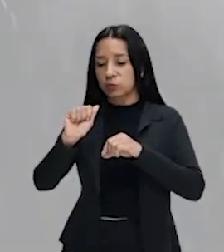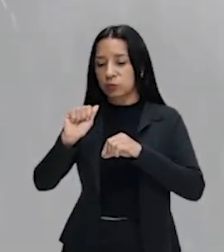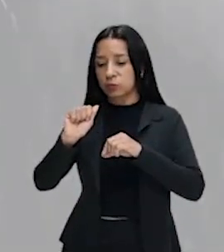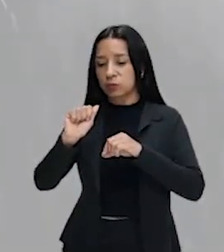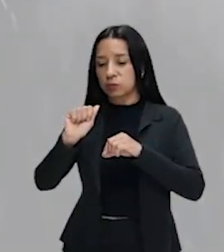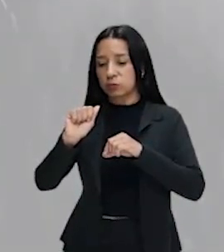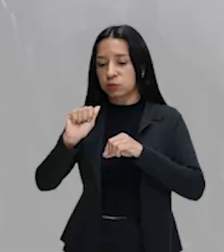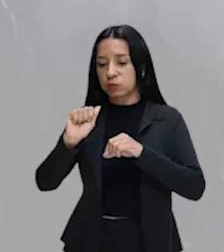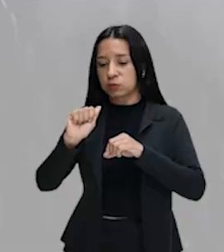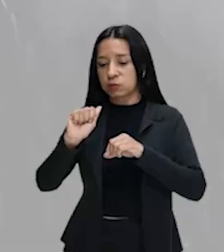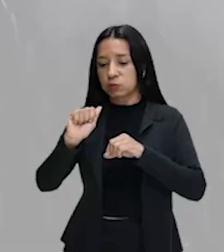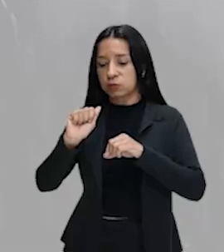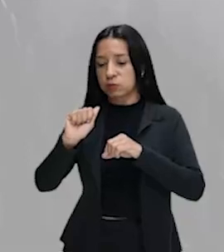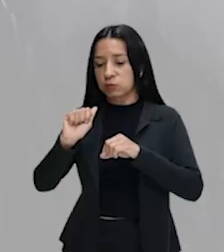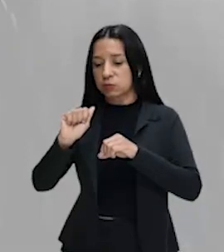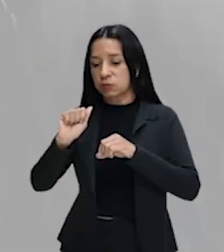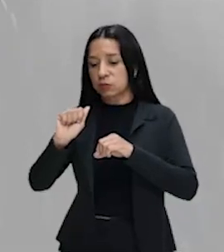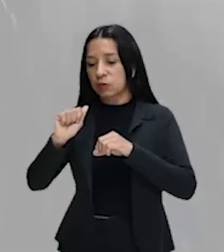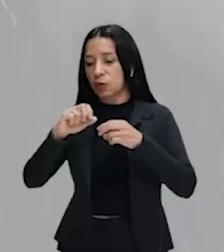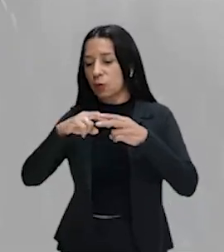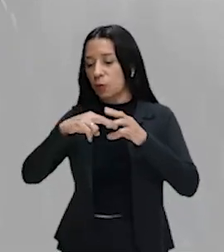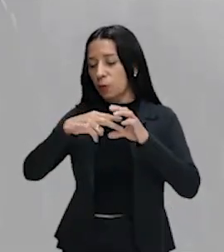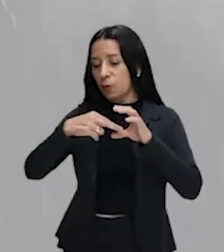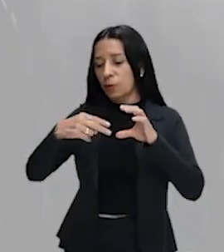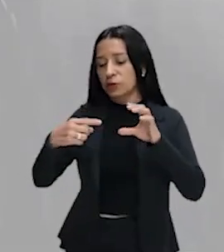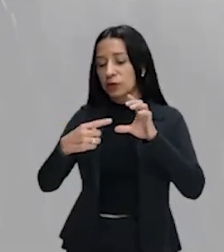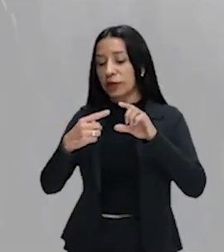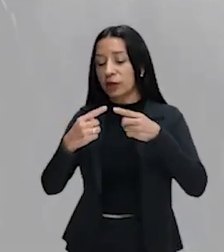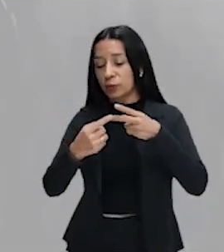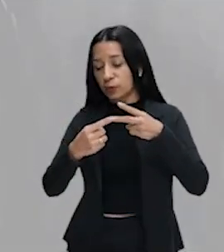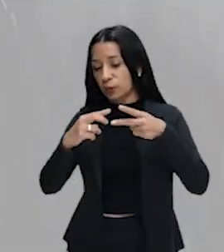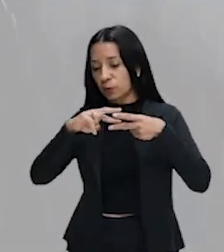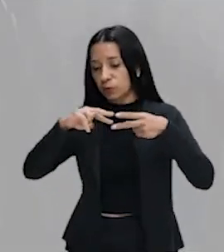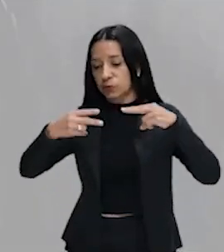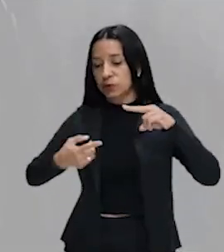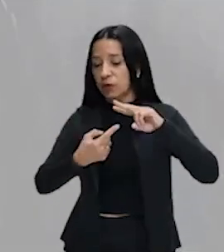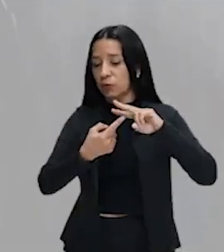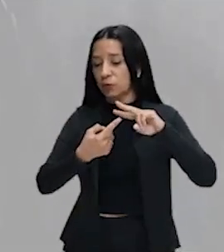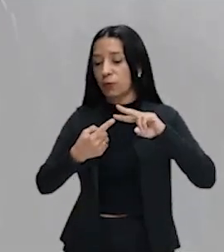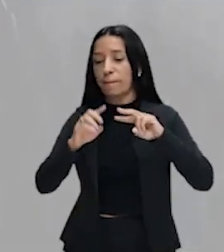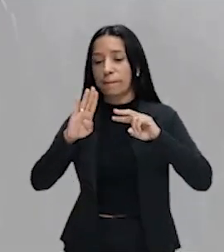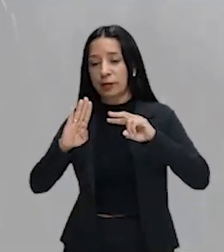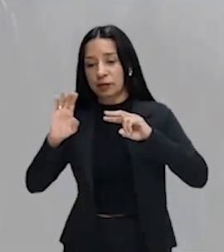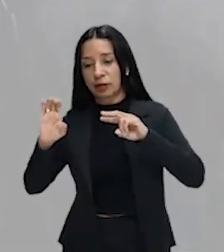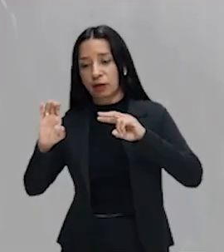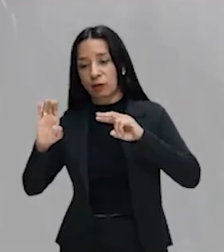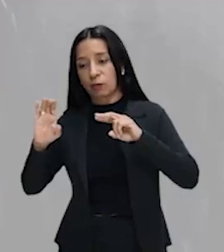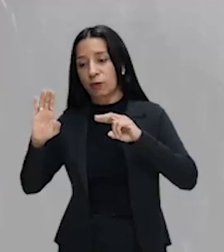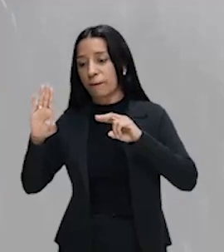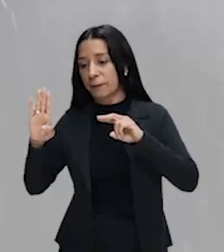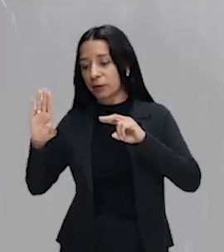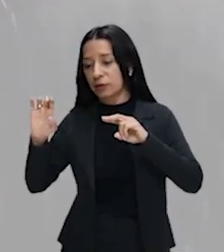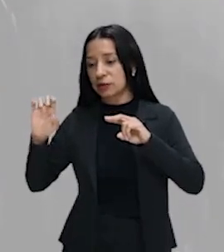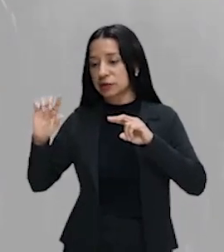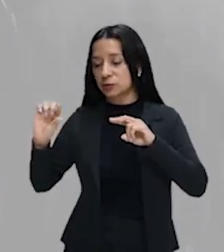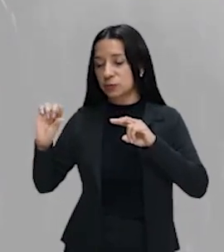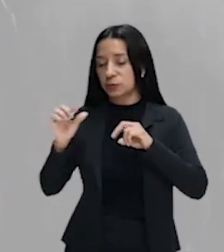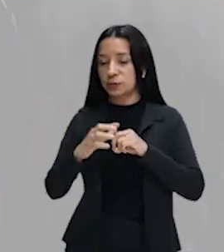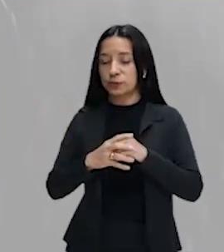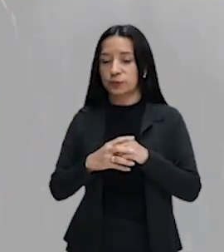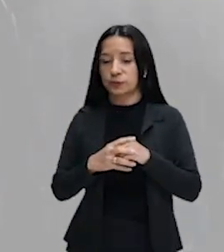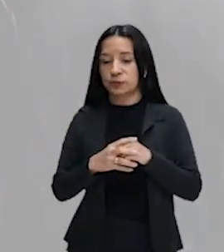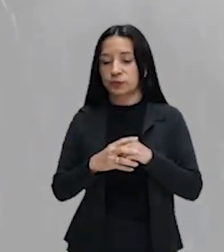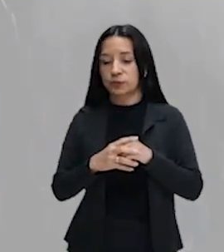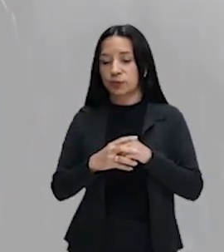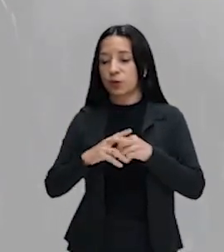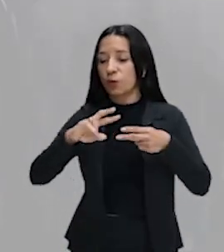Bzão poderia produzir aqui? Aí ele diz o seguinte, ó: o alelo dominante Bzão